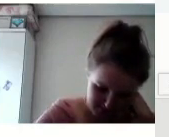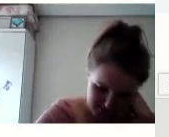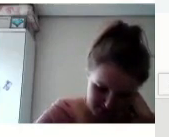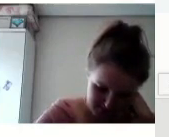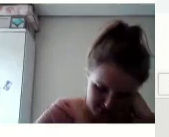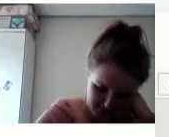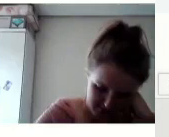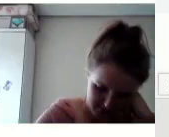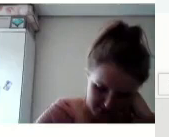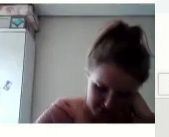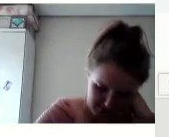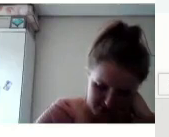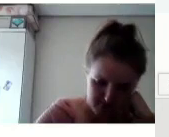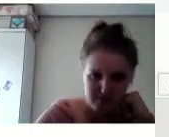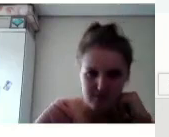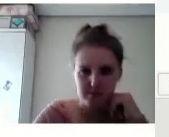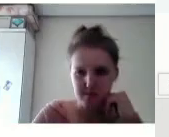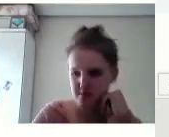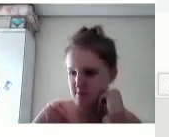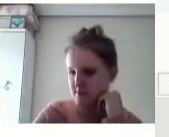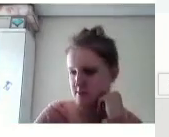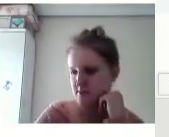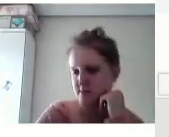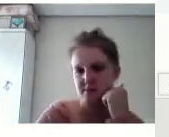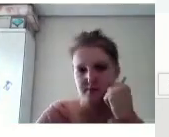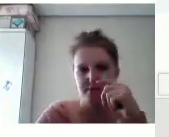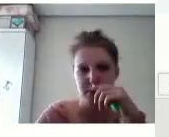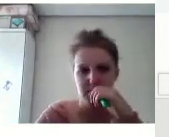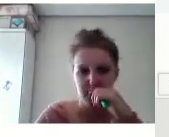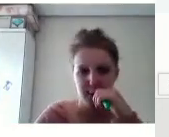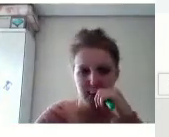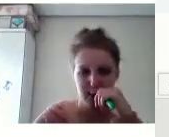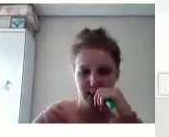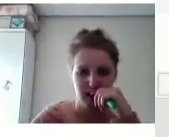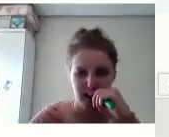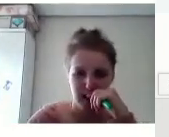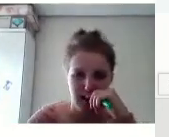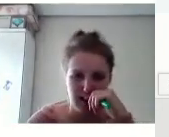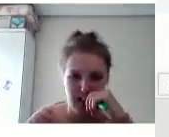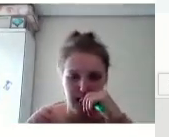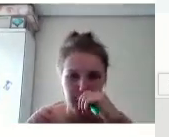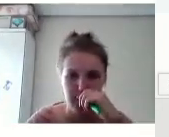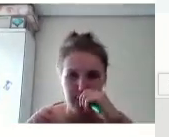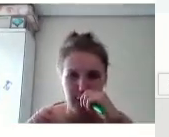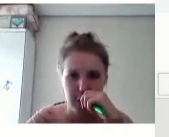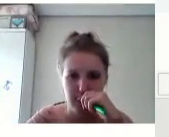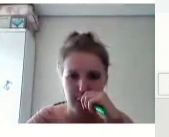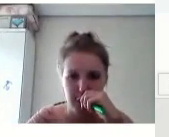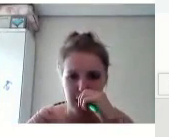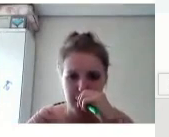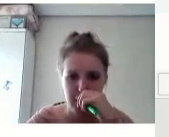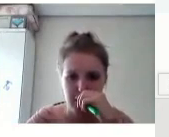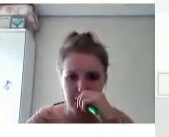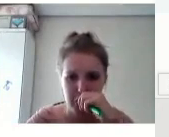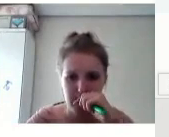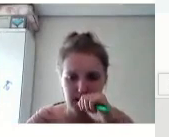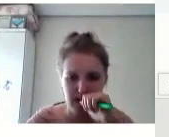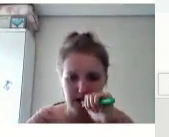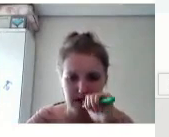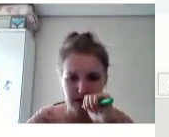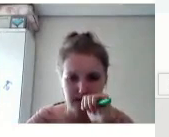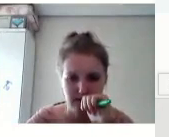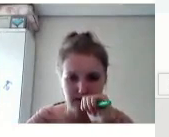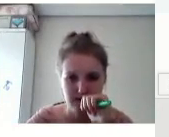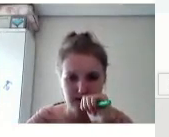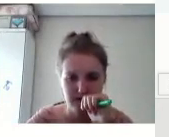da ação, como é em mecânica clássica, né, que é a integral no tempo da funcional lagrangiana, né,